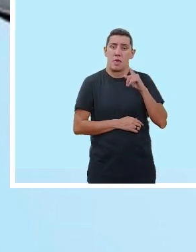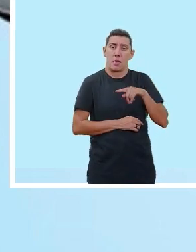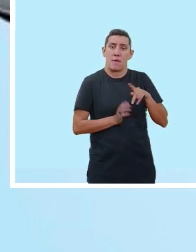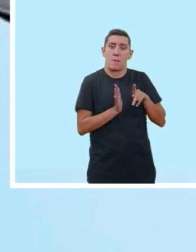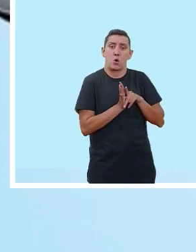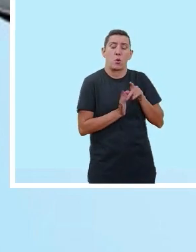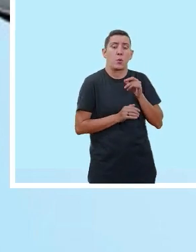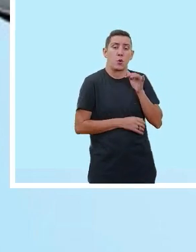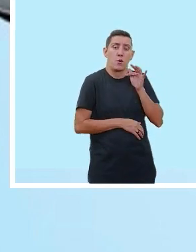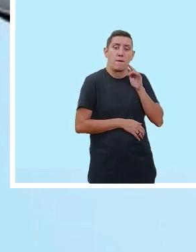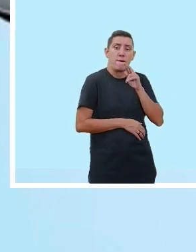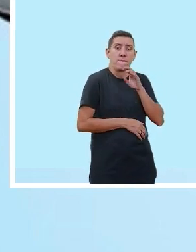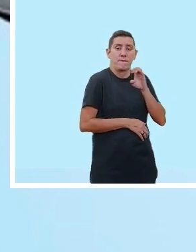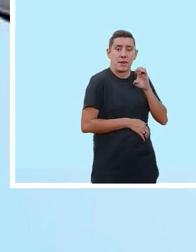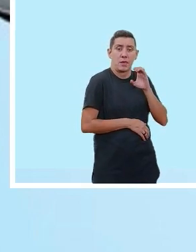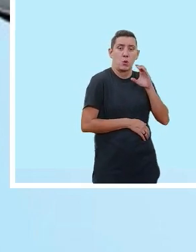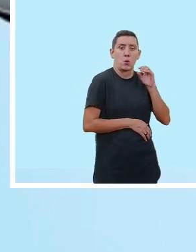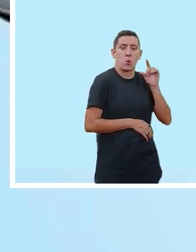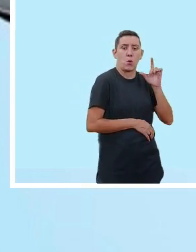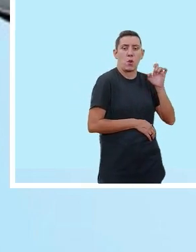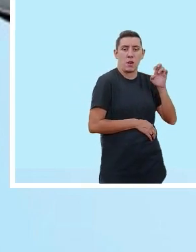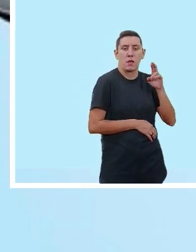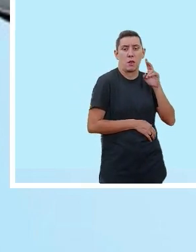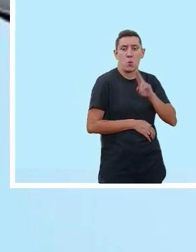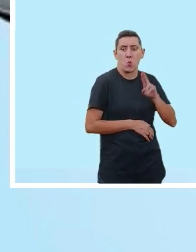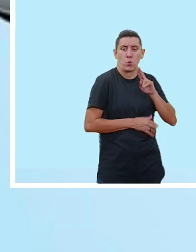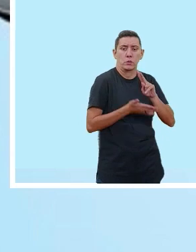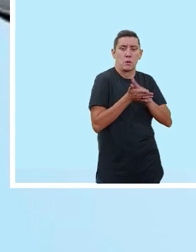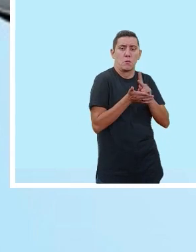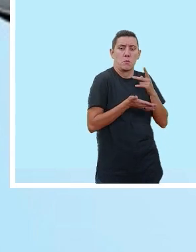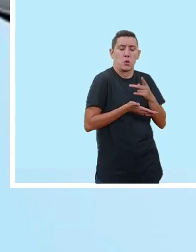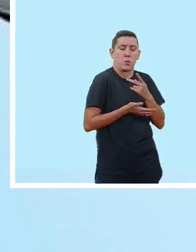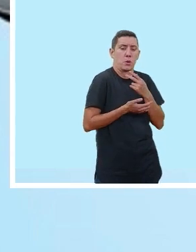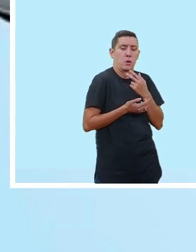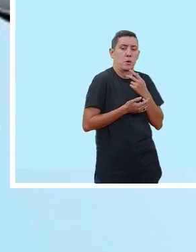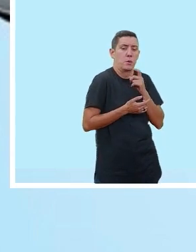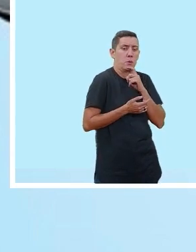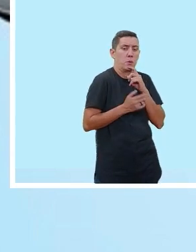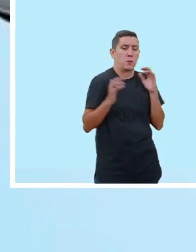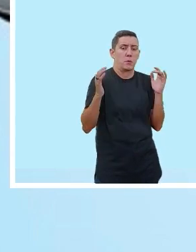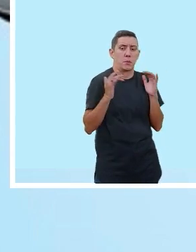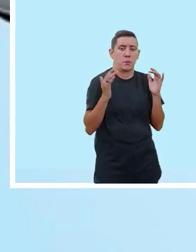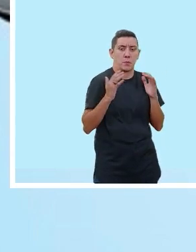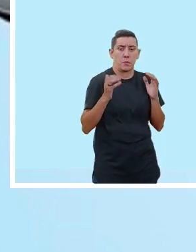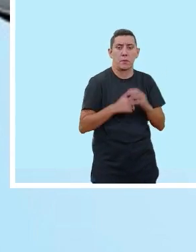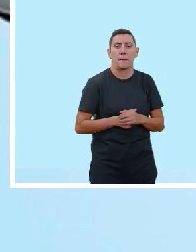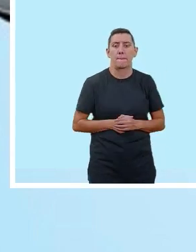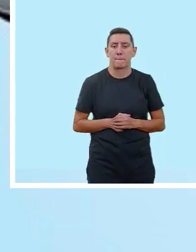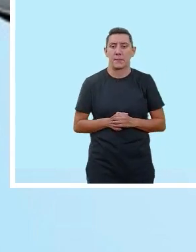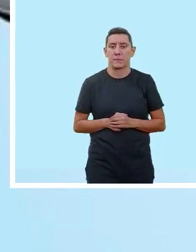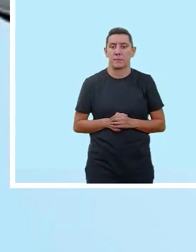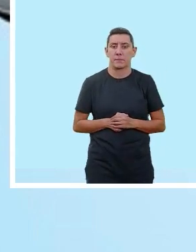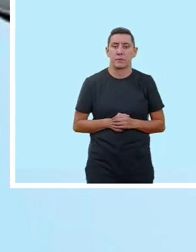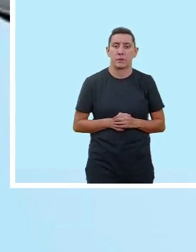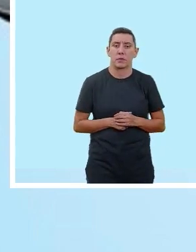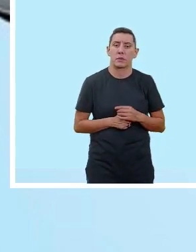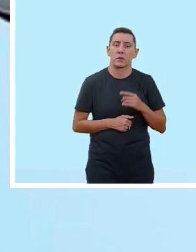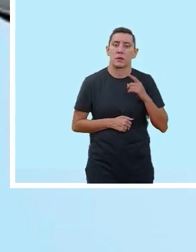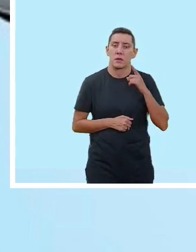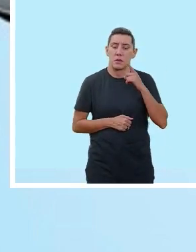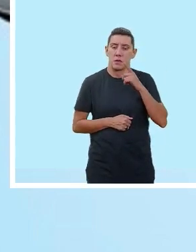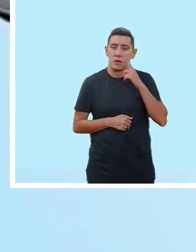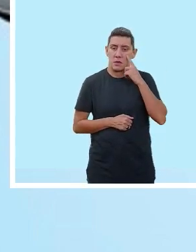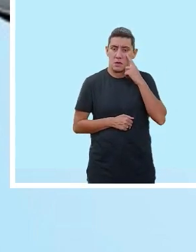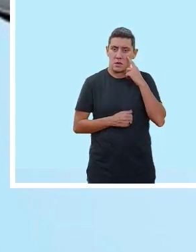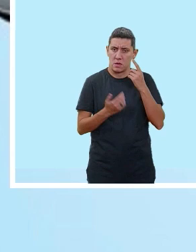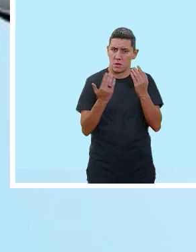fazer a refrigeração do centro de dados, né? O PUE que está aparecendo aqui é a medida de energia entre